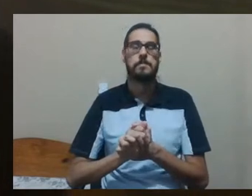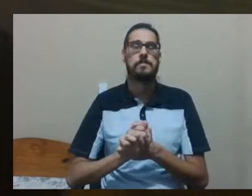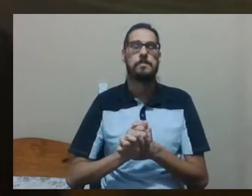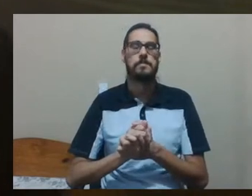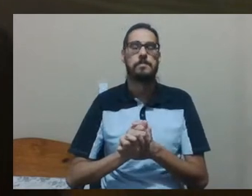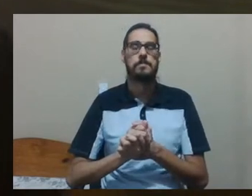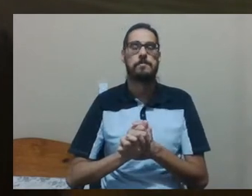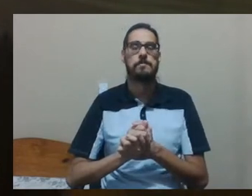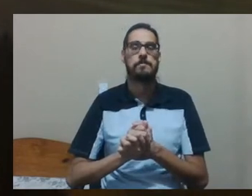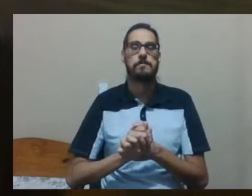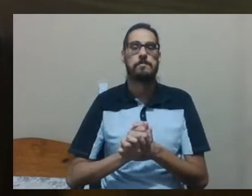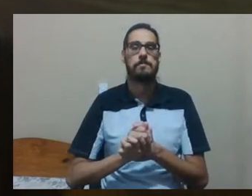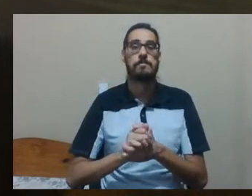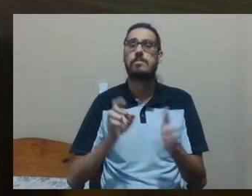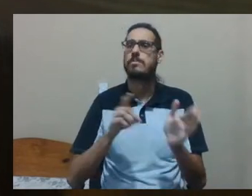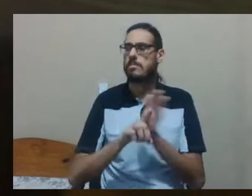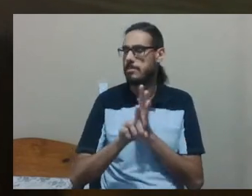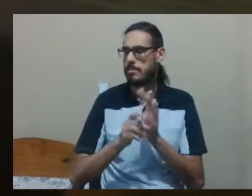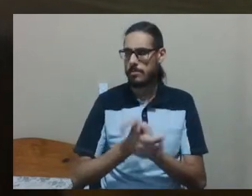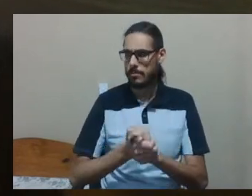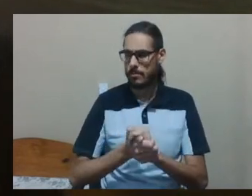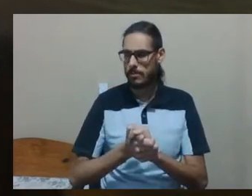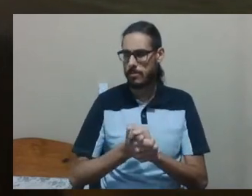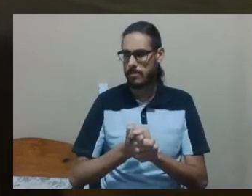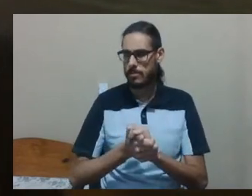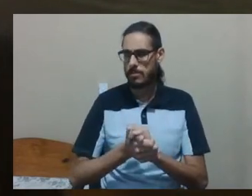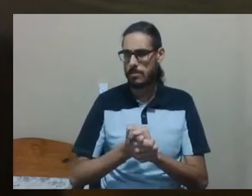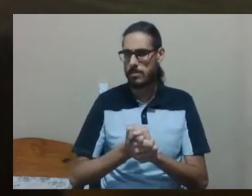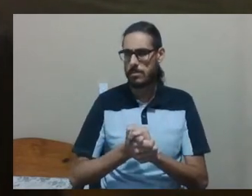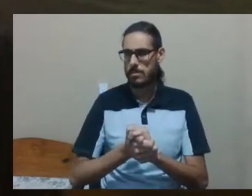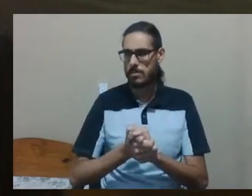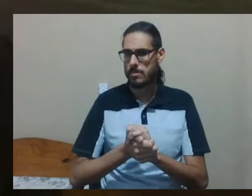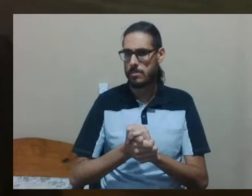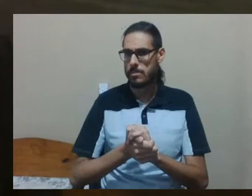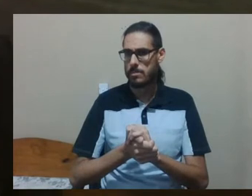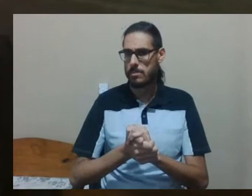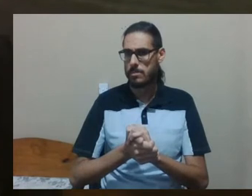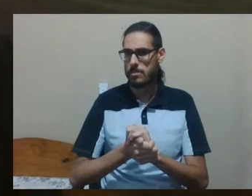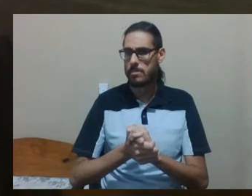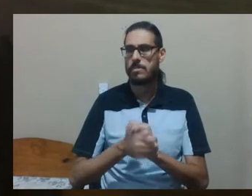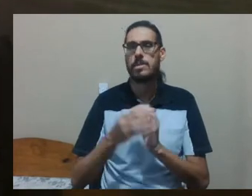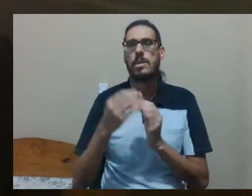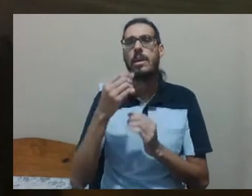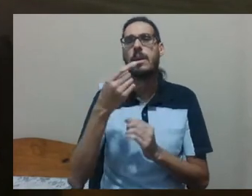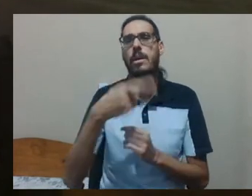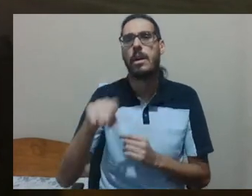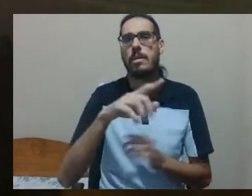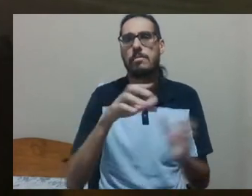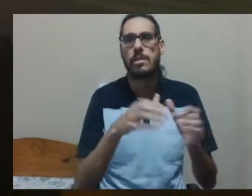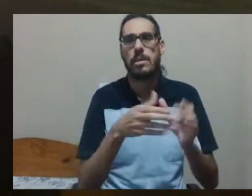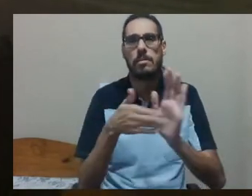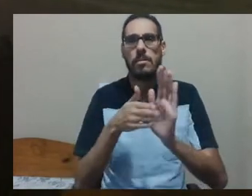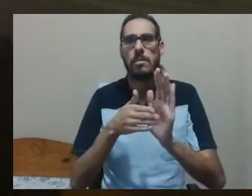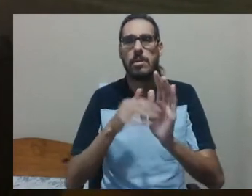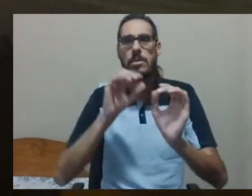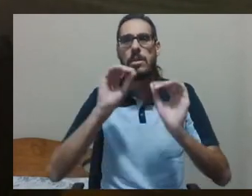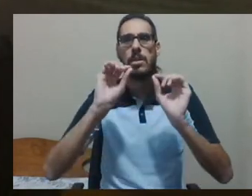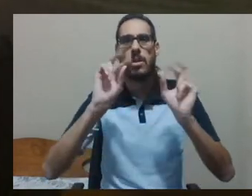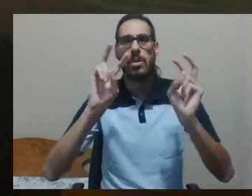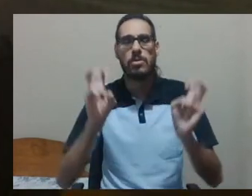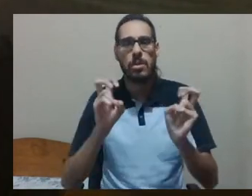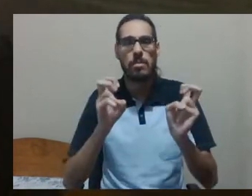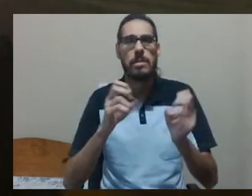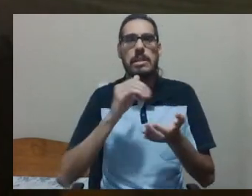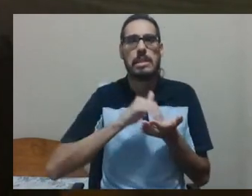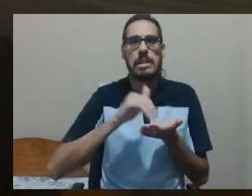Vendo a pergunta, qual a proposta da chapa para a otimização do trabalho na Secretaria de Pós-Graduação com relação a sistemas